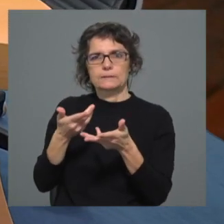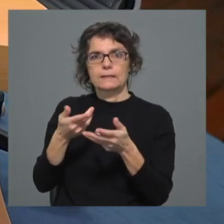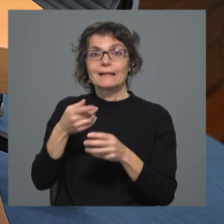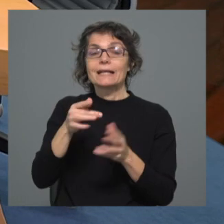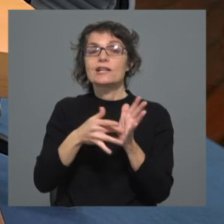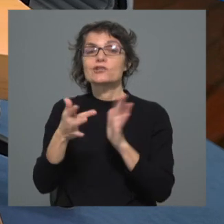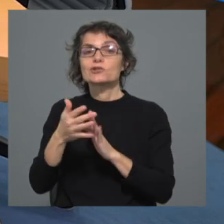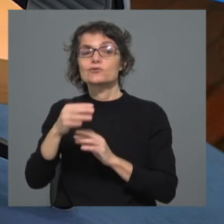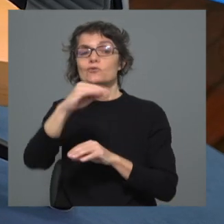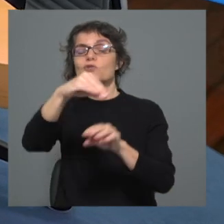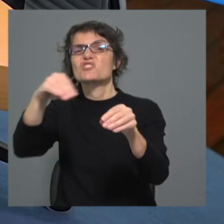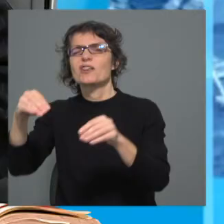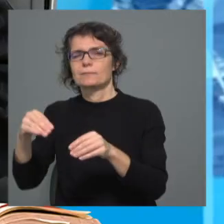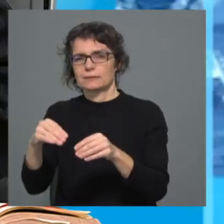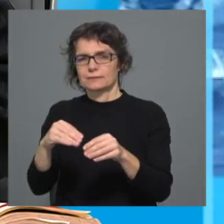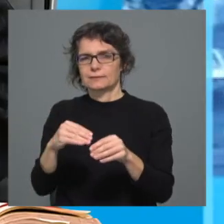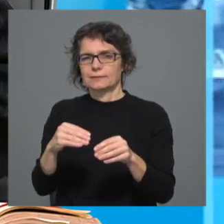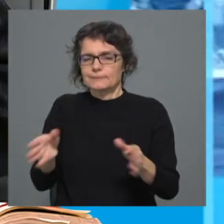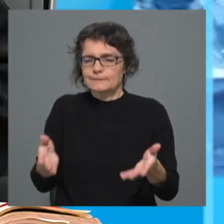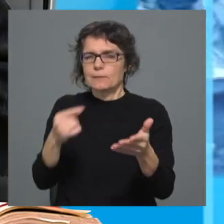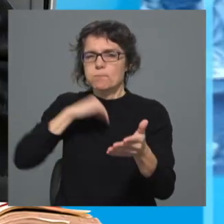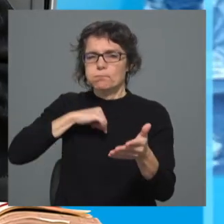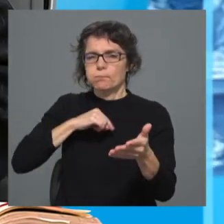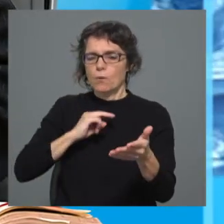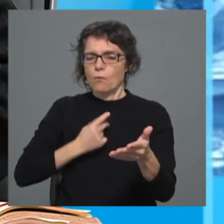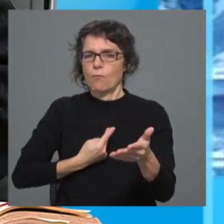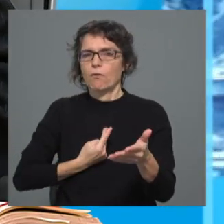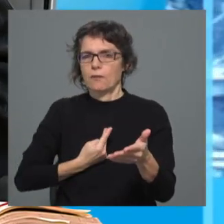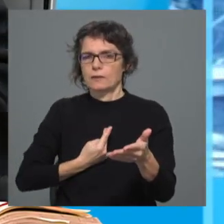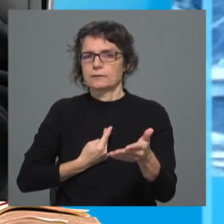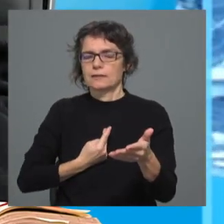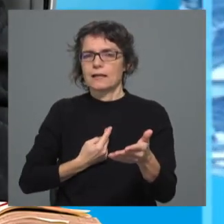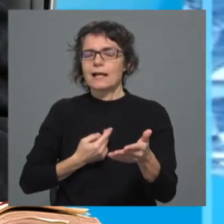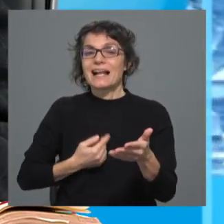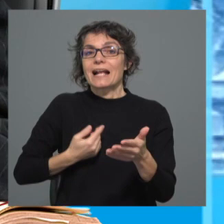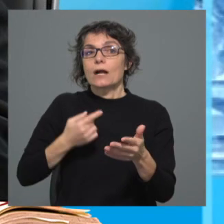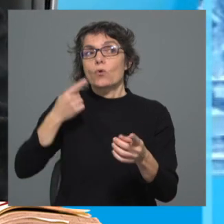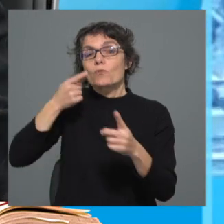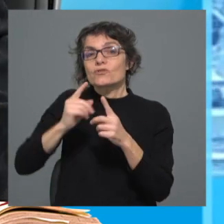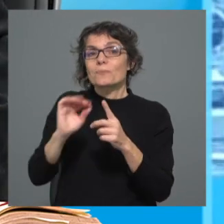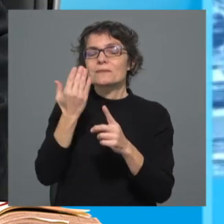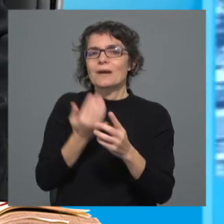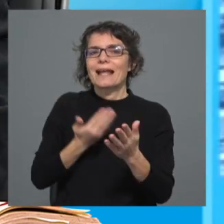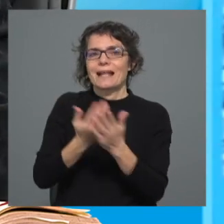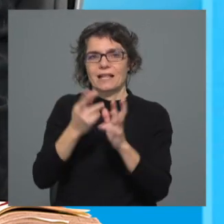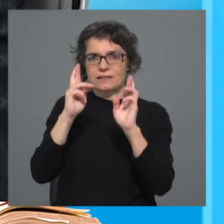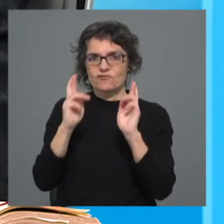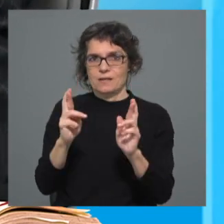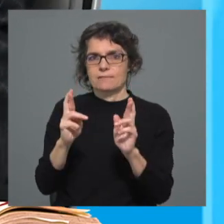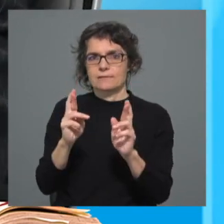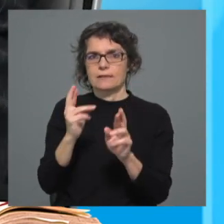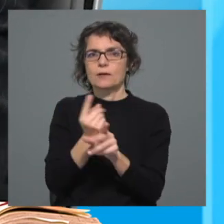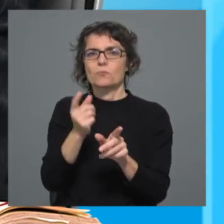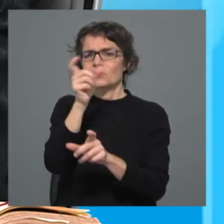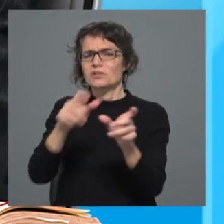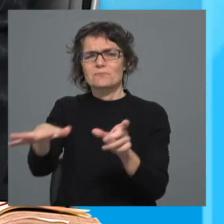interpelar também para uma mudança, mas num sentido de criar uma esperança. Estas populações não podem viver amarguradas